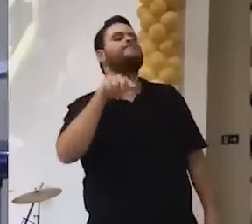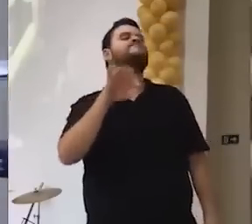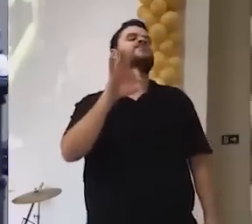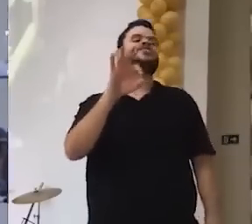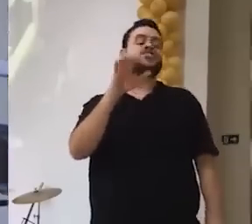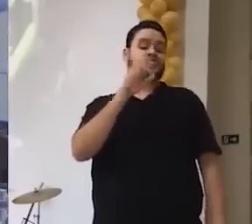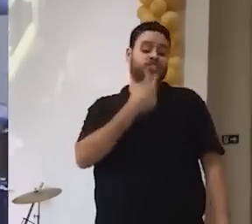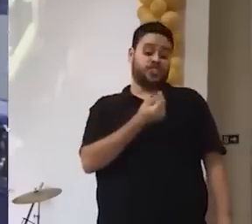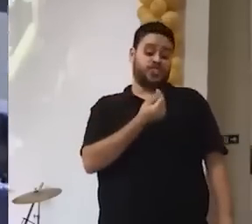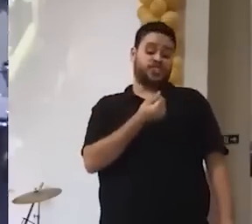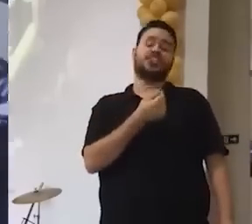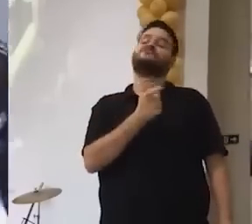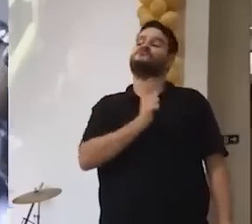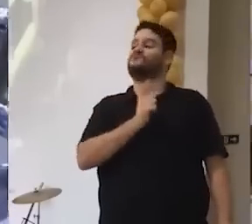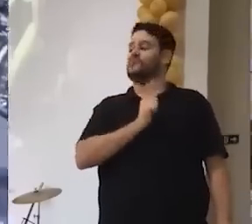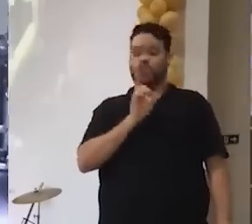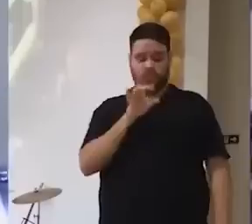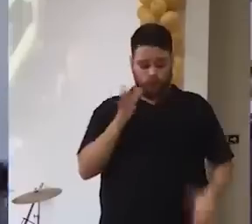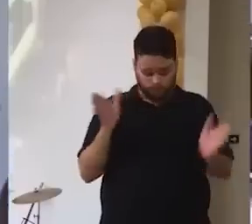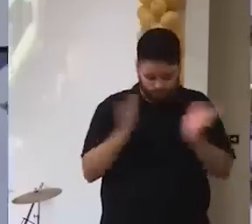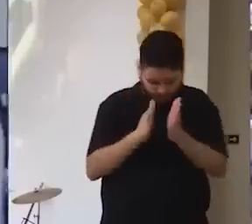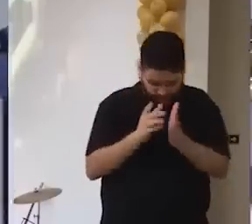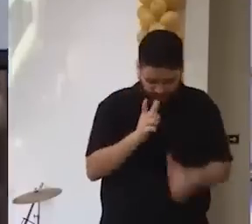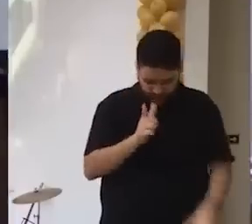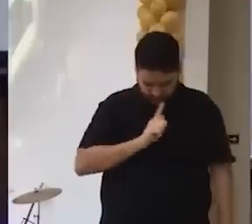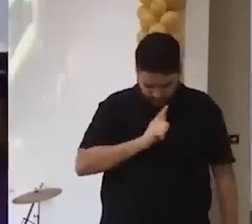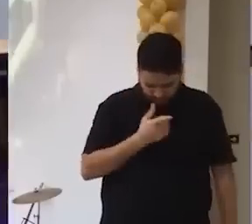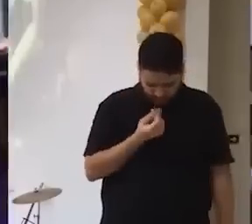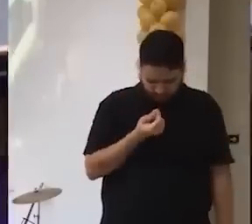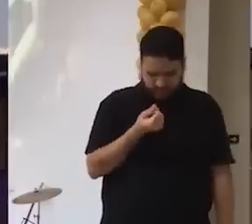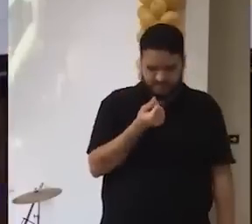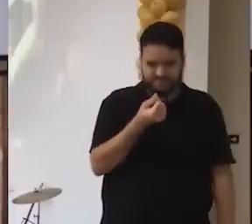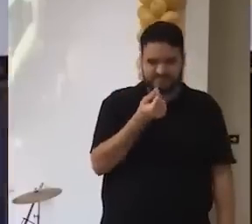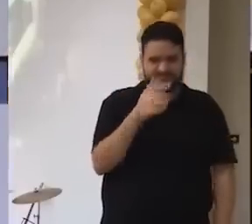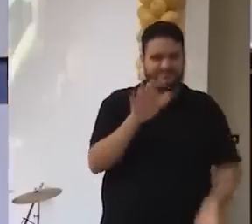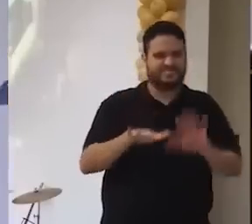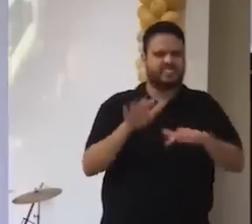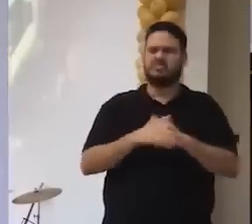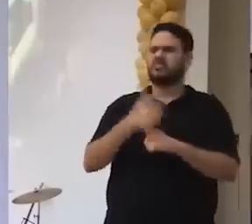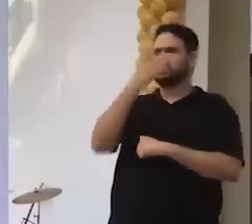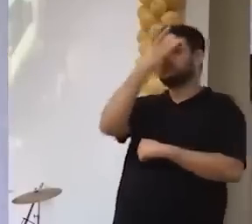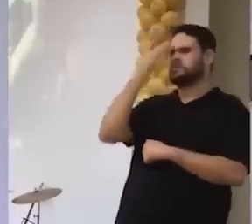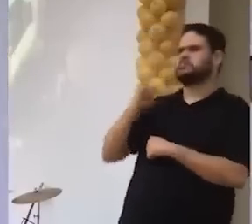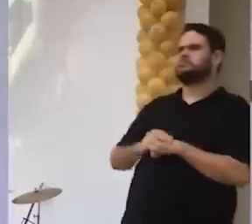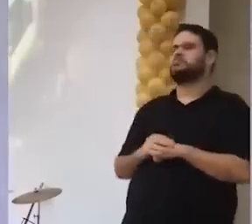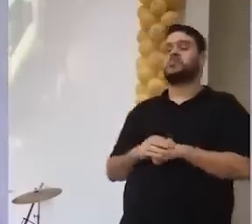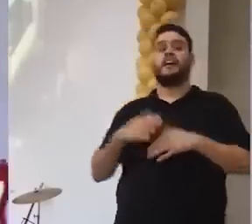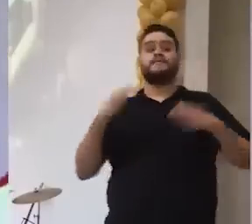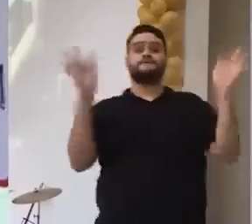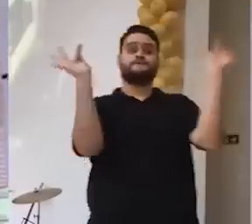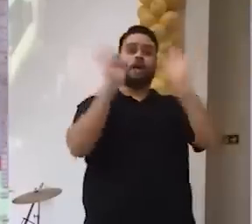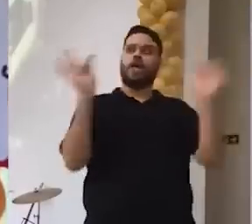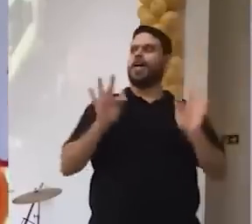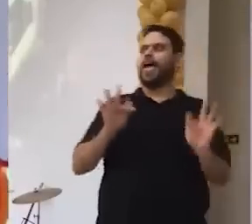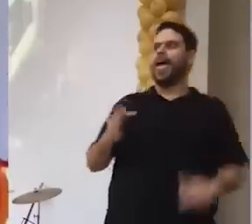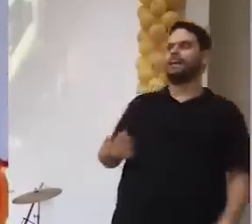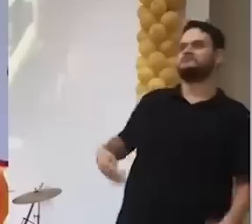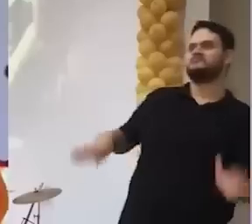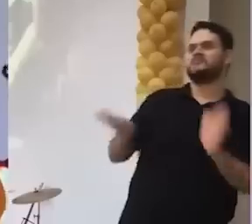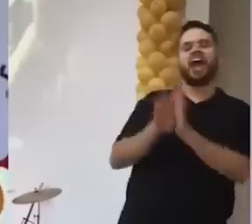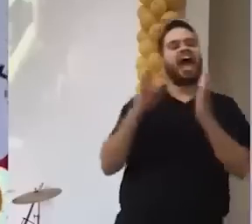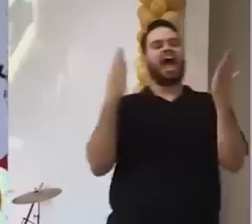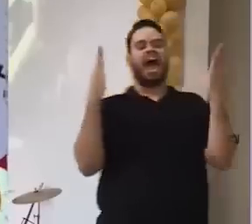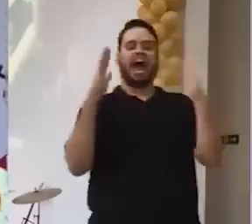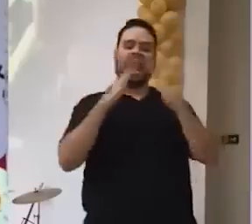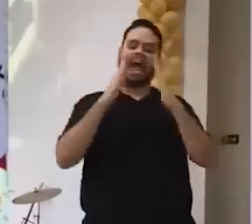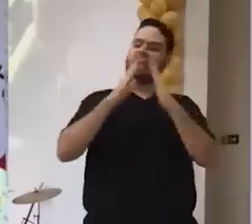Talvez as pessoas mais felizes do mundo, irmão, são aquelas que chegam em casa cheirando graxa, ou cheio de terra, e come